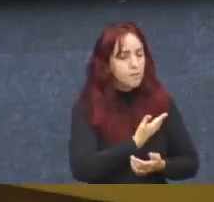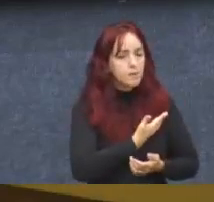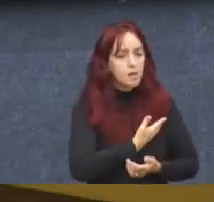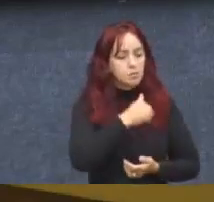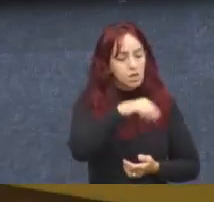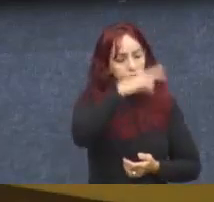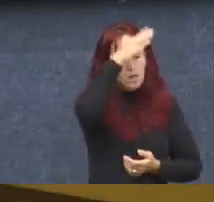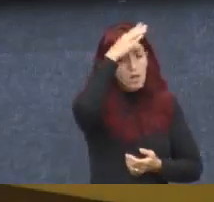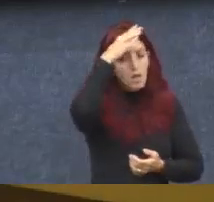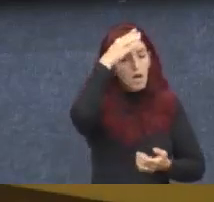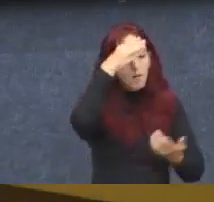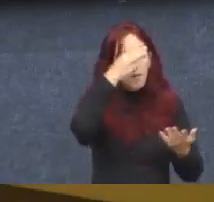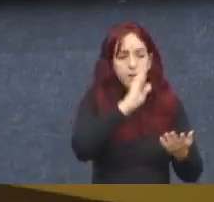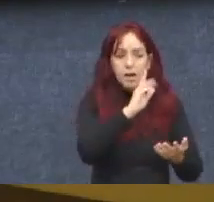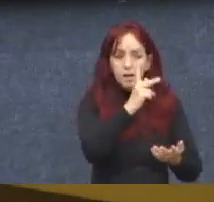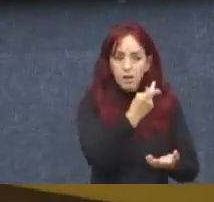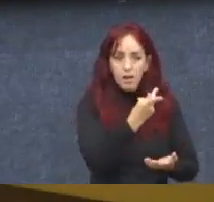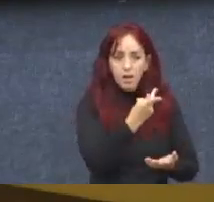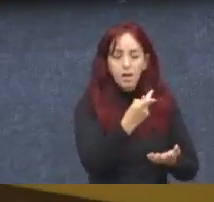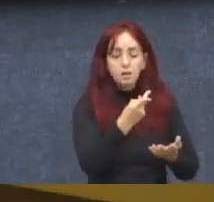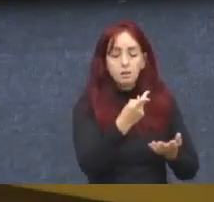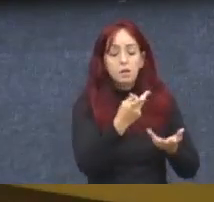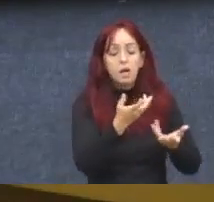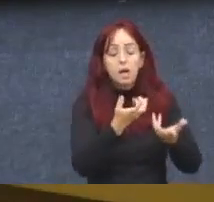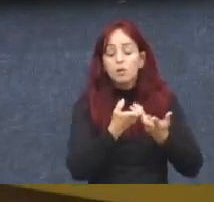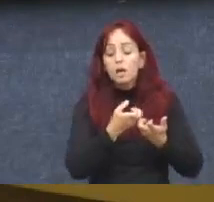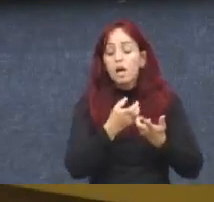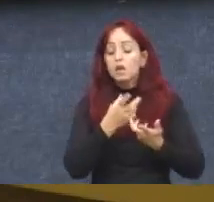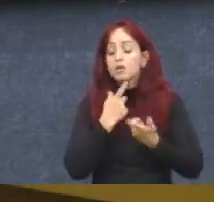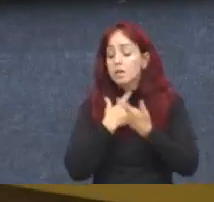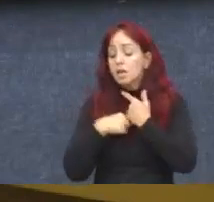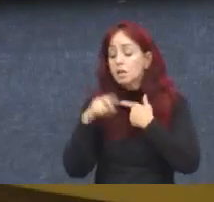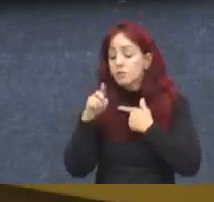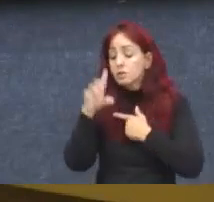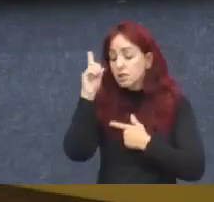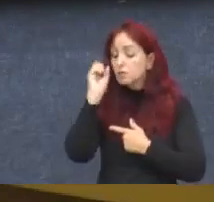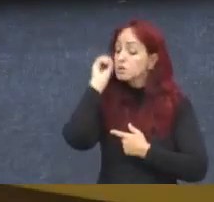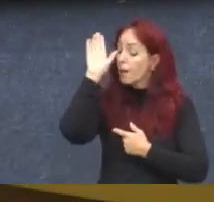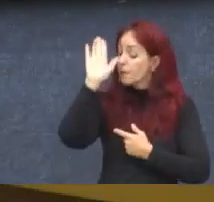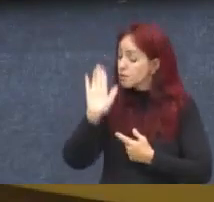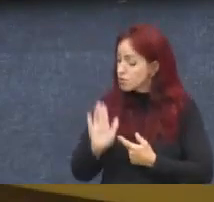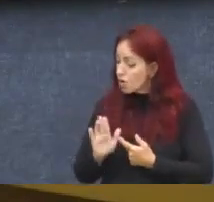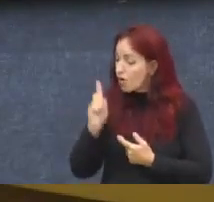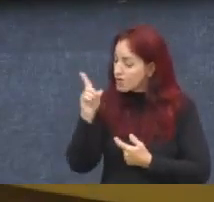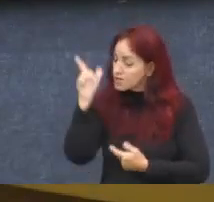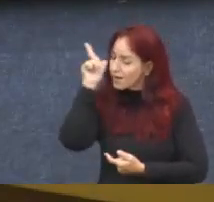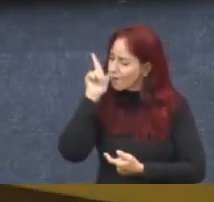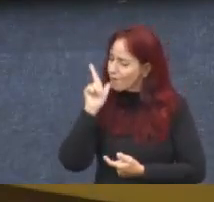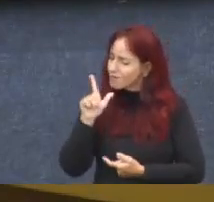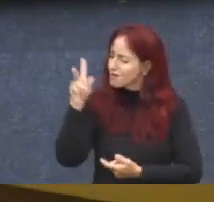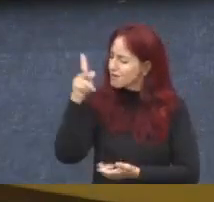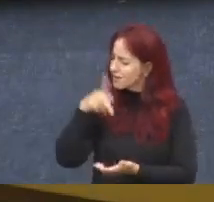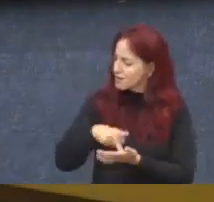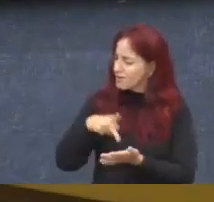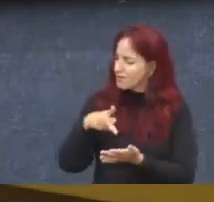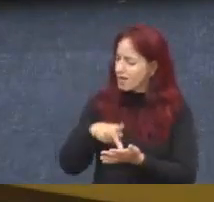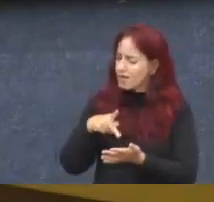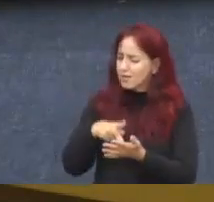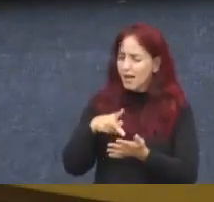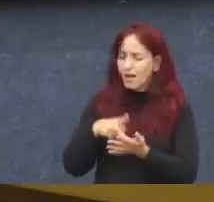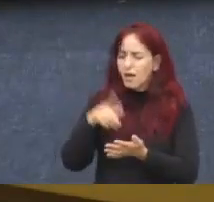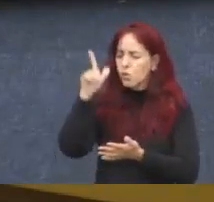Belo Horizonte. Então, Claudinei, o que eu quero desejar é que Deus te abençoe, que você Amém. Consiga